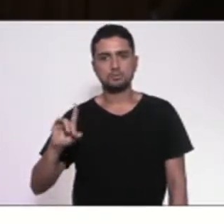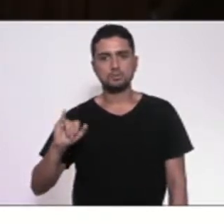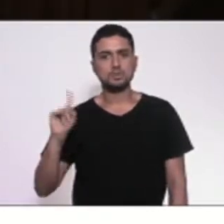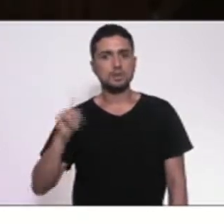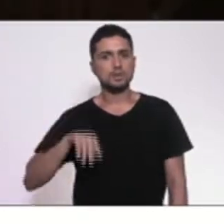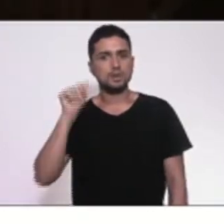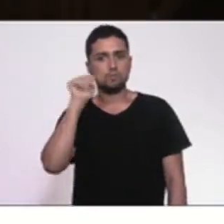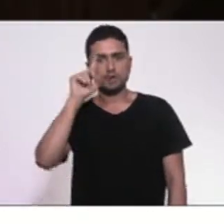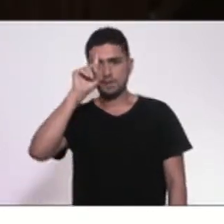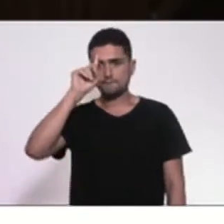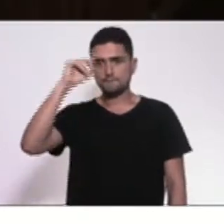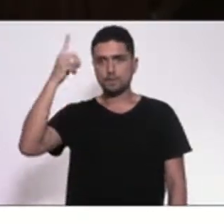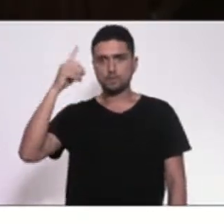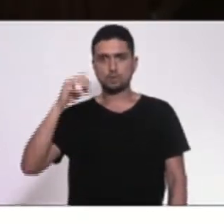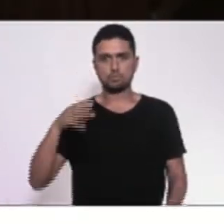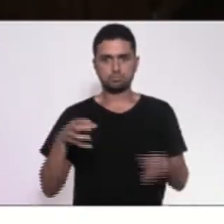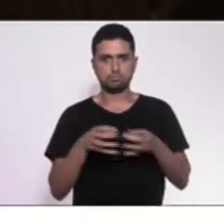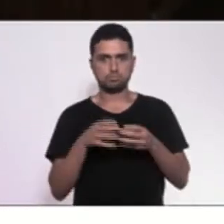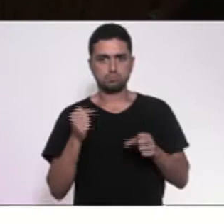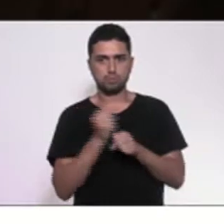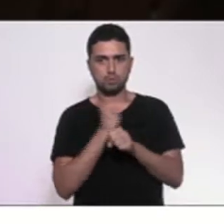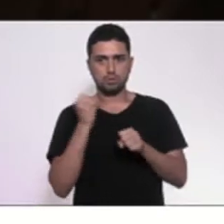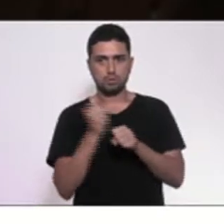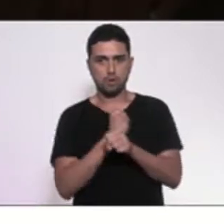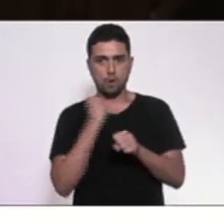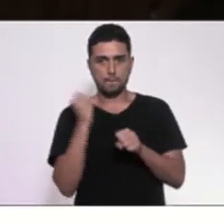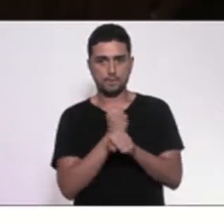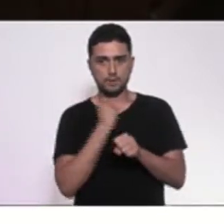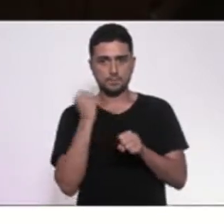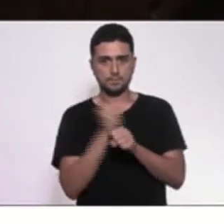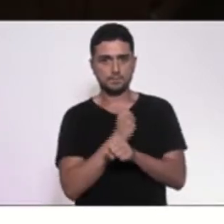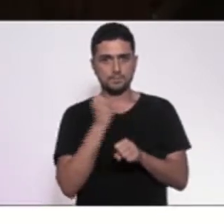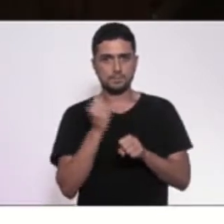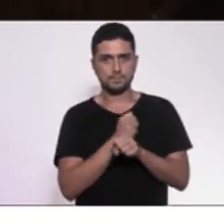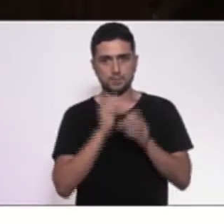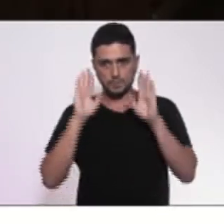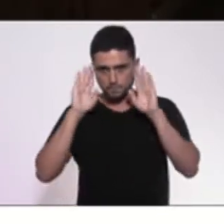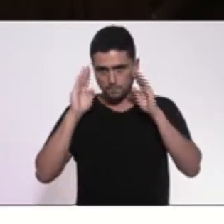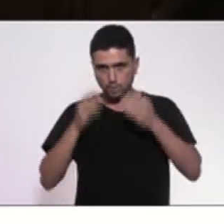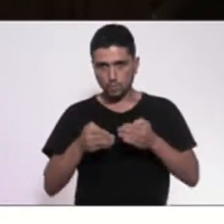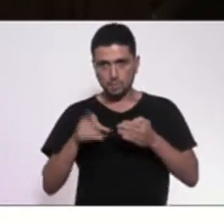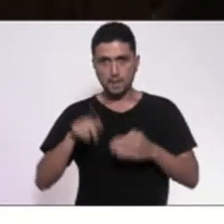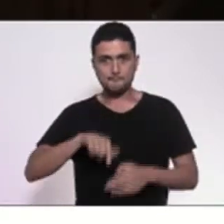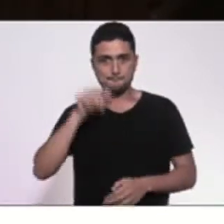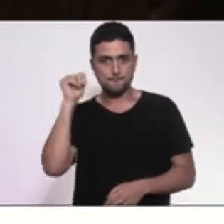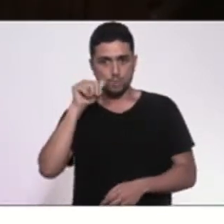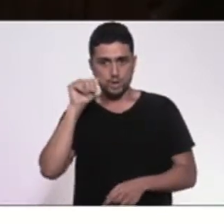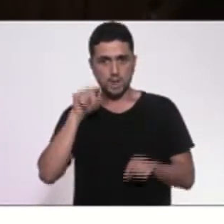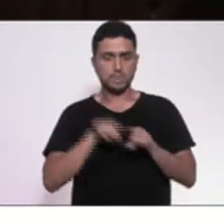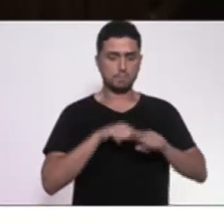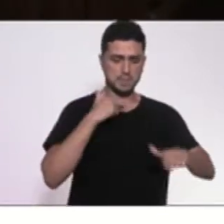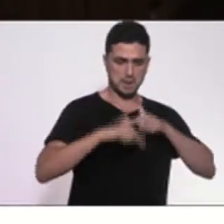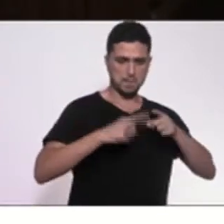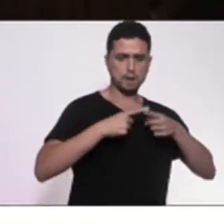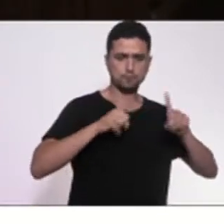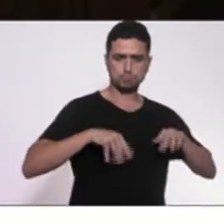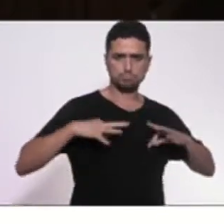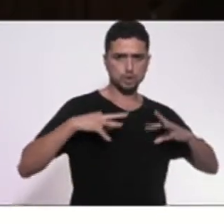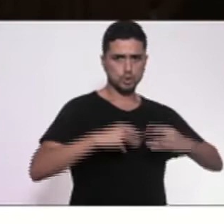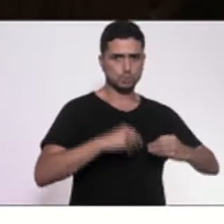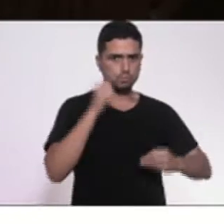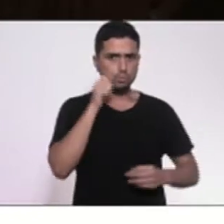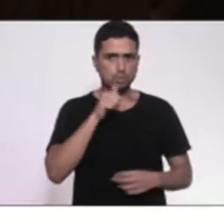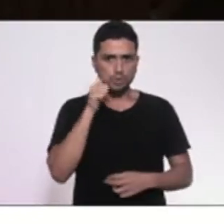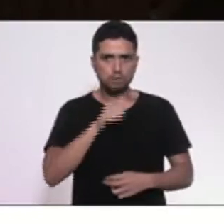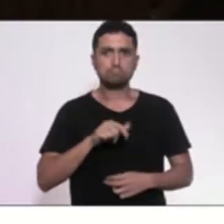Rosa, empresa que presta serviços de obras para e por mulheres. Muito fundamental, porque muitas